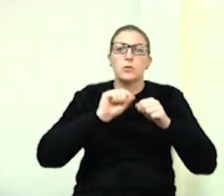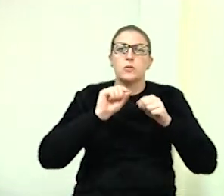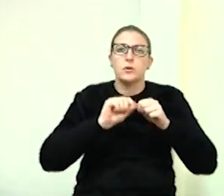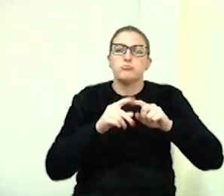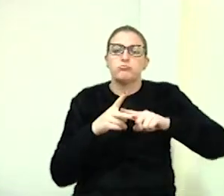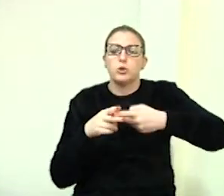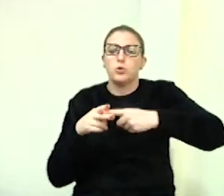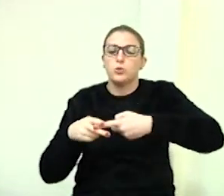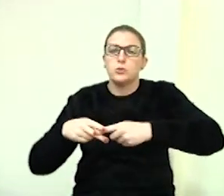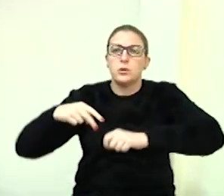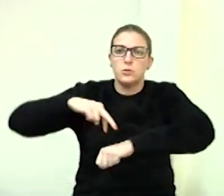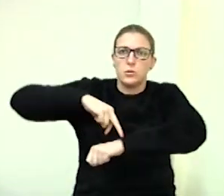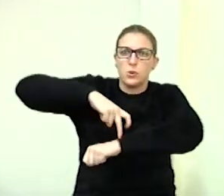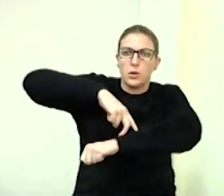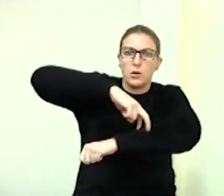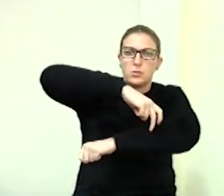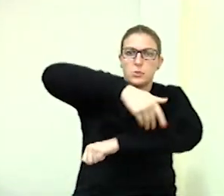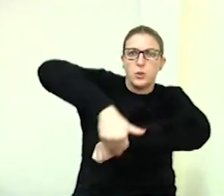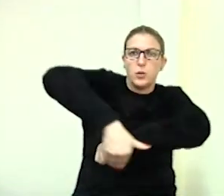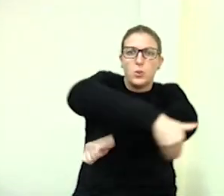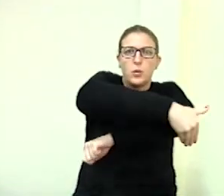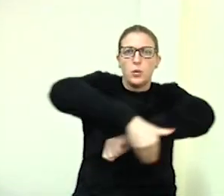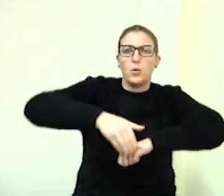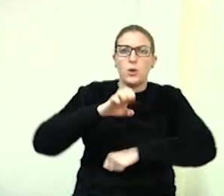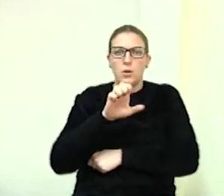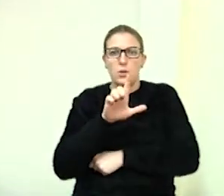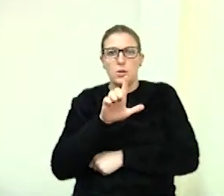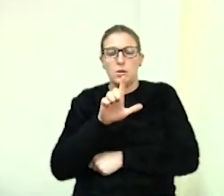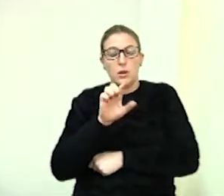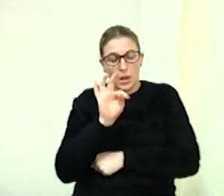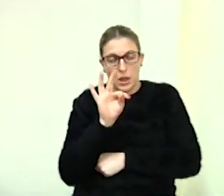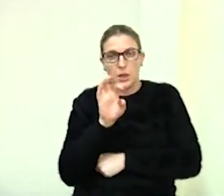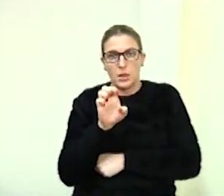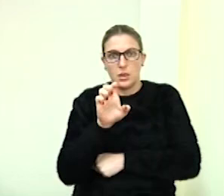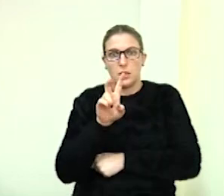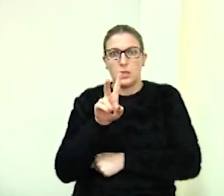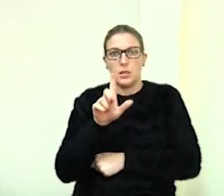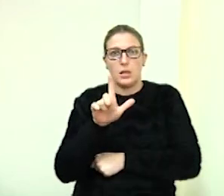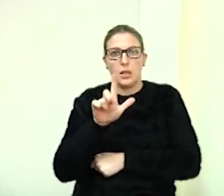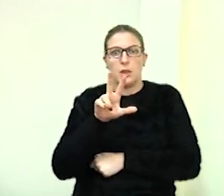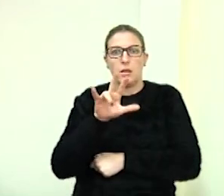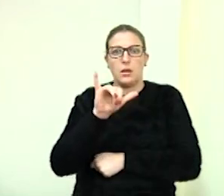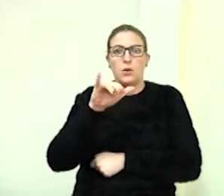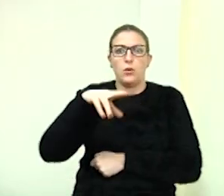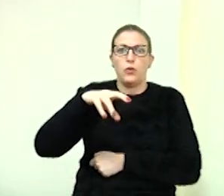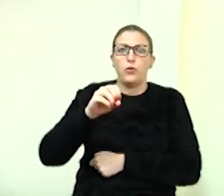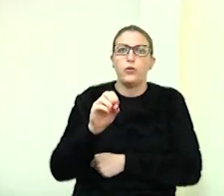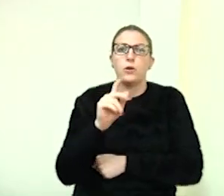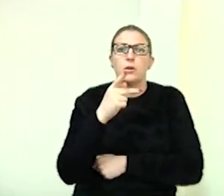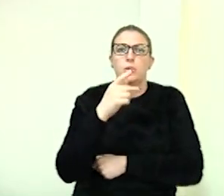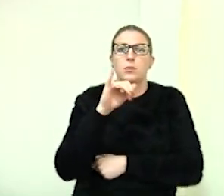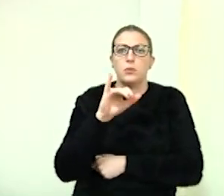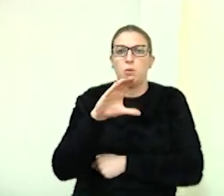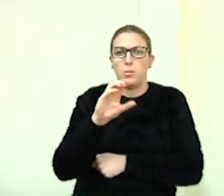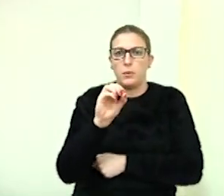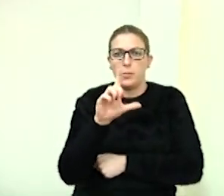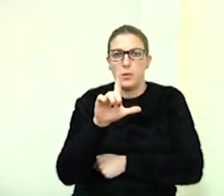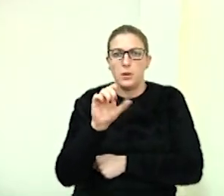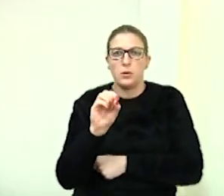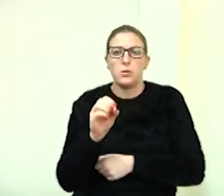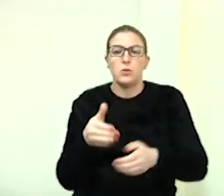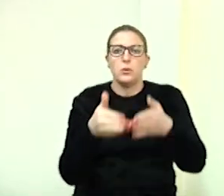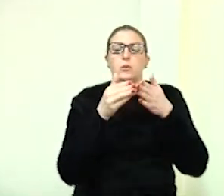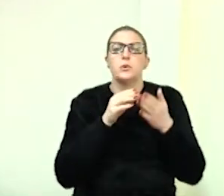melhoria no calçamento da Rua Etelvino Piccoli, bairro Rio Tigre, Piccolo, melhor dizendo. Pedido de providência número 247,